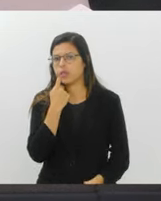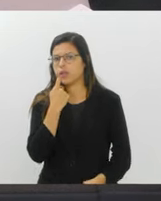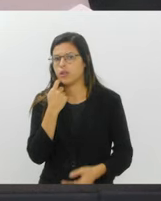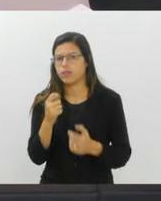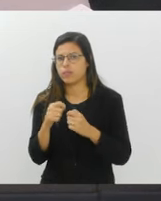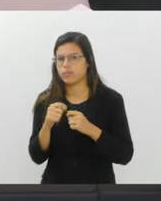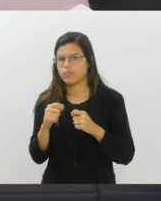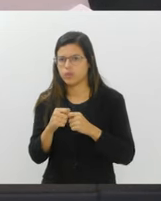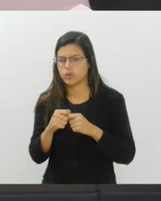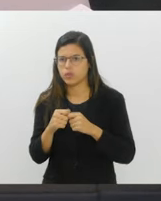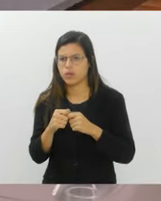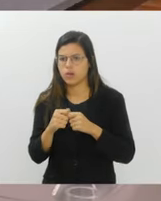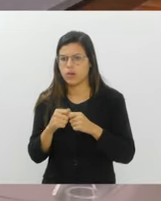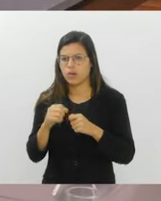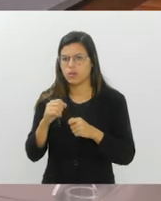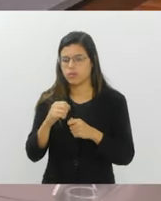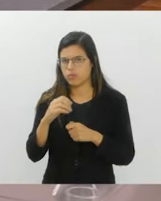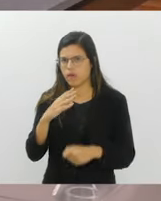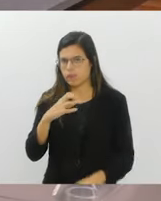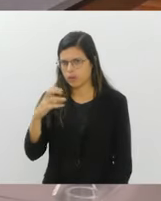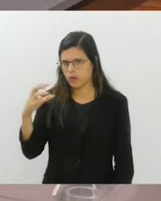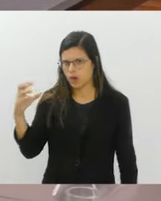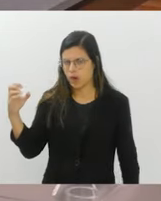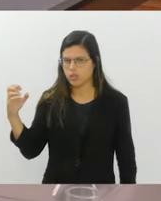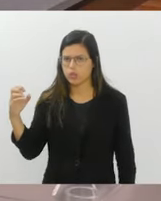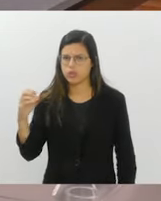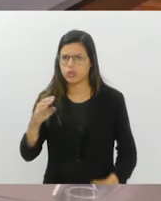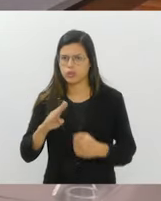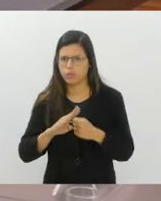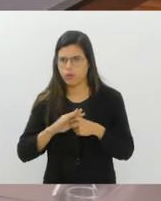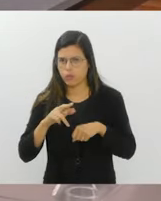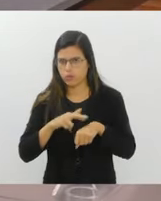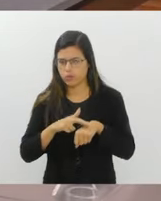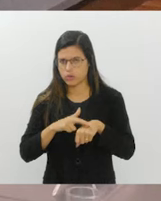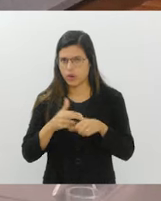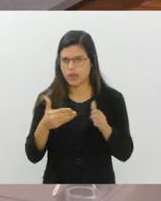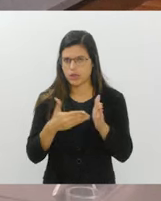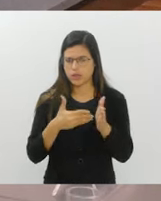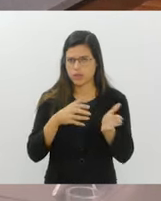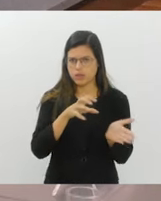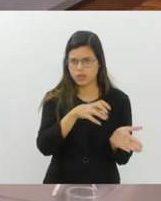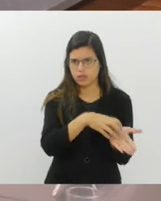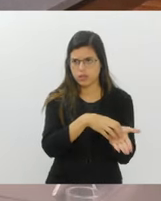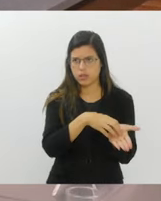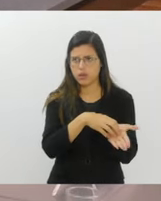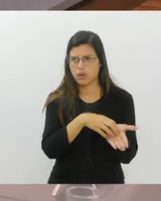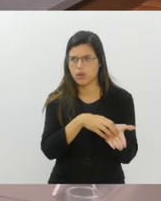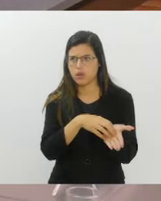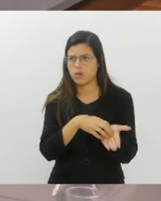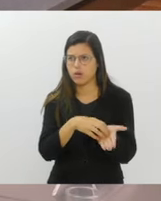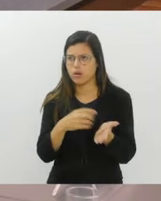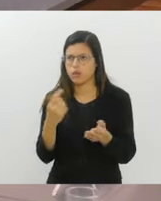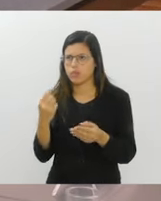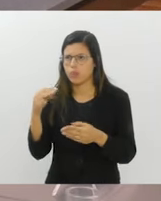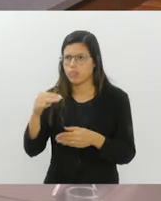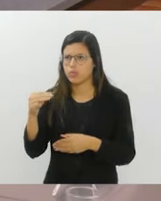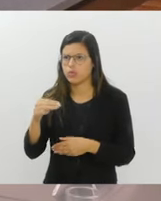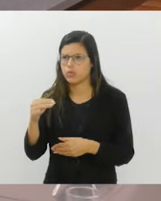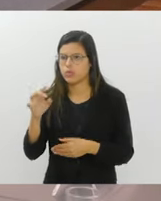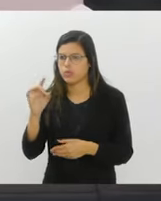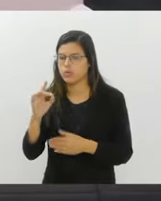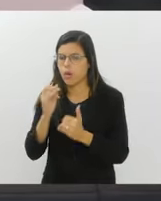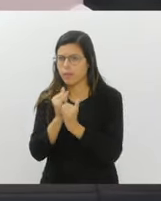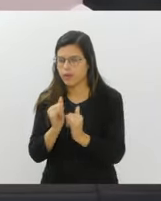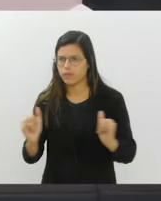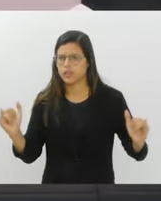de Belford Roxo até a Central. E todos os passageiros, inclusive, pediram para que eu voltasse. Falando só um minutinho, só para anunciar aqui a